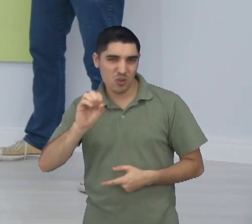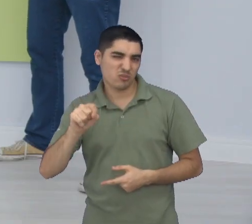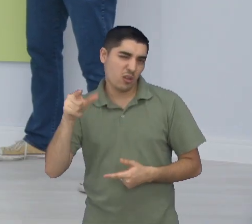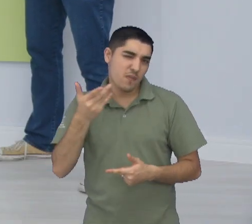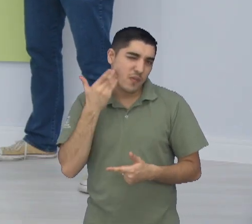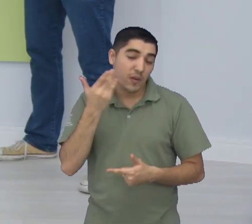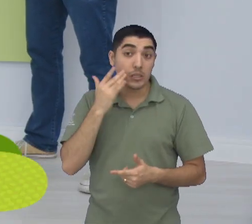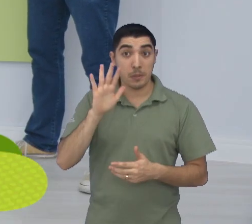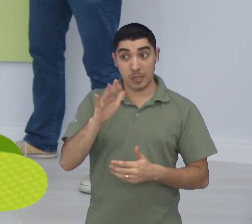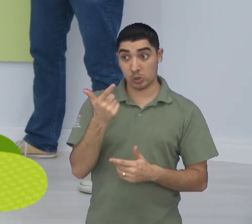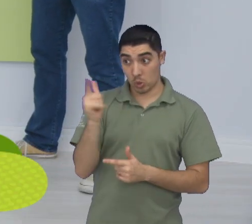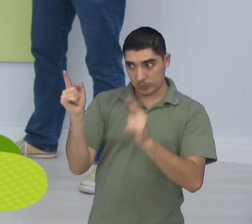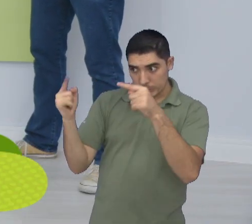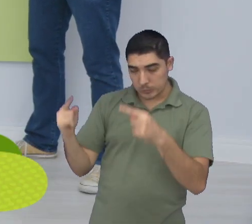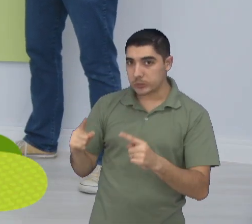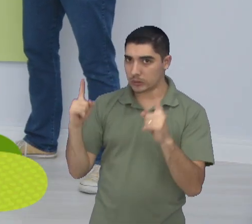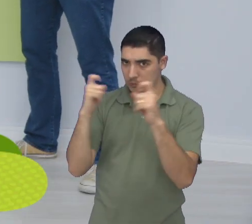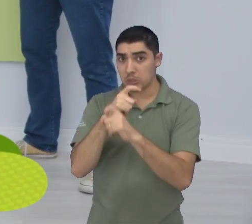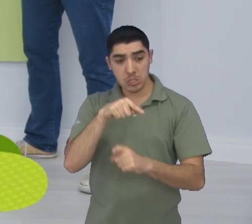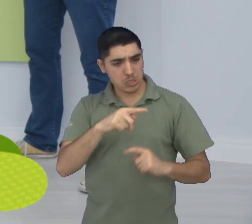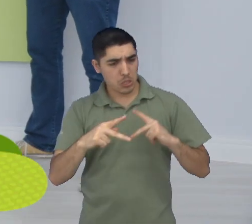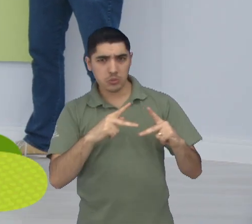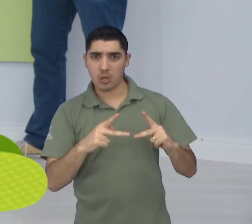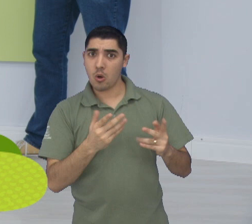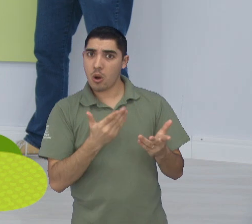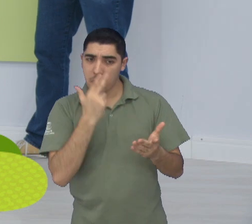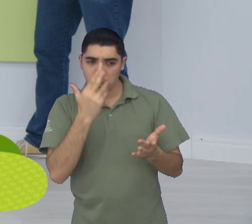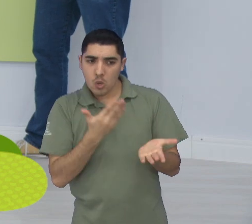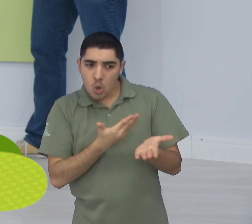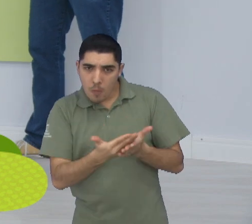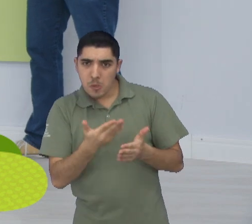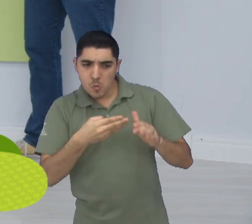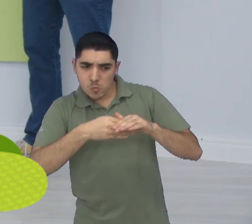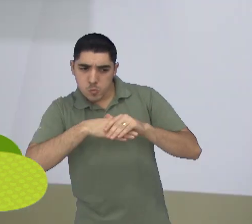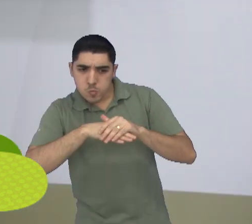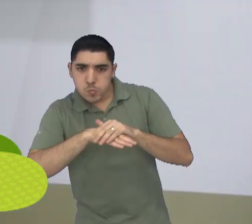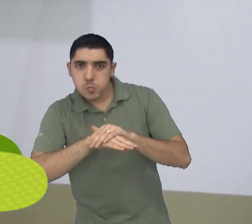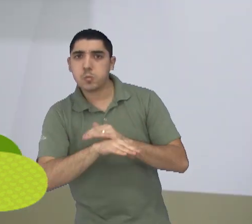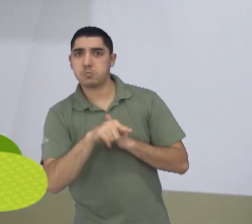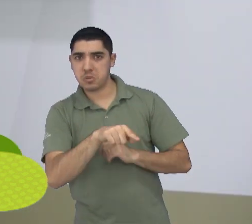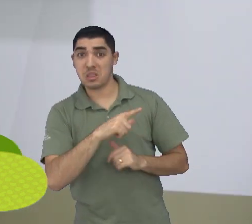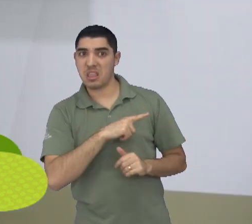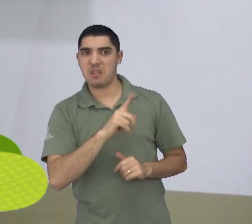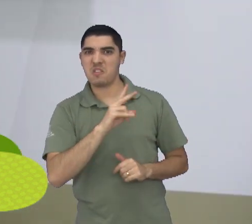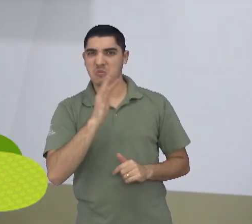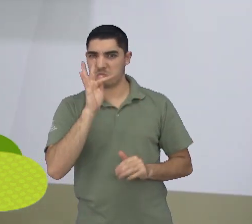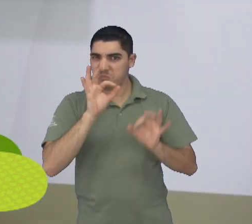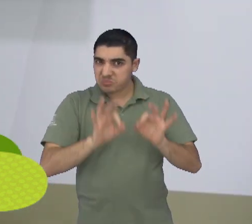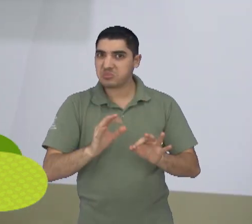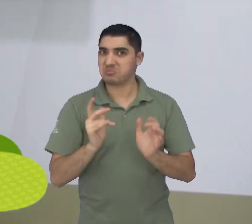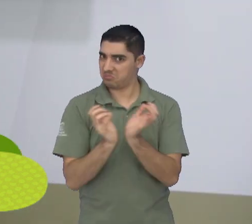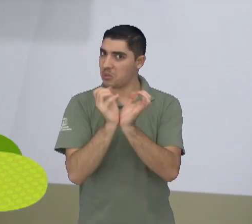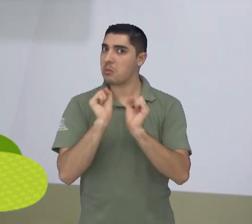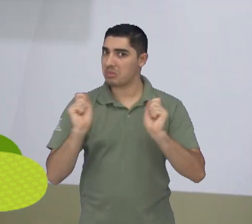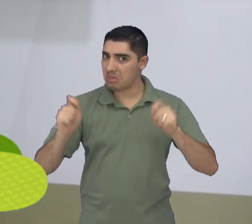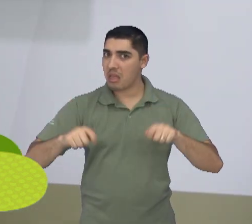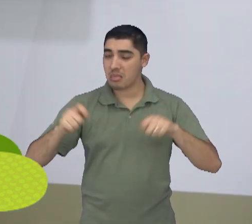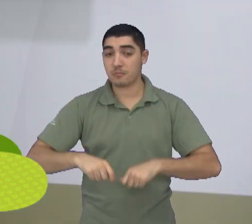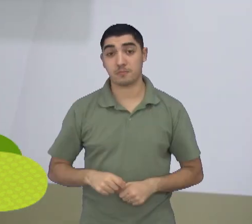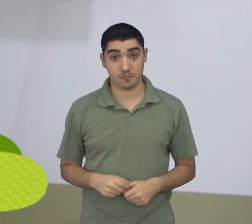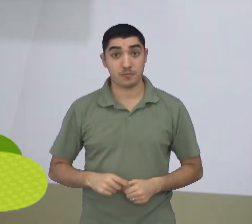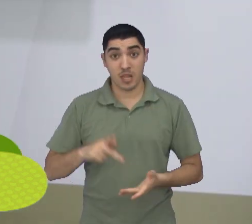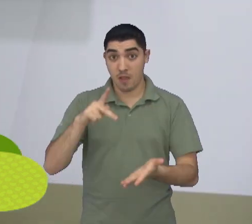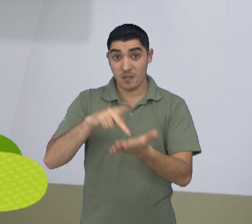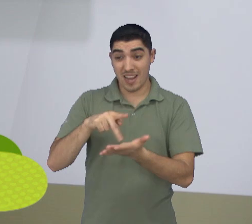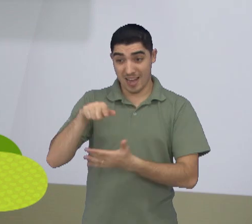vai aos poucos tomando forma e se candidatando a ser um dos favoritos, né? Com certeza, Bruno. A Superliga não tem jogo